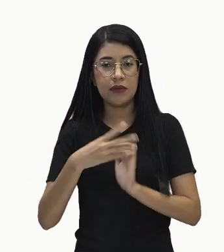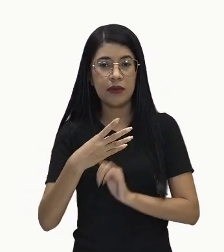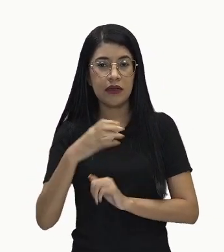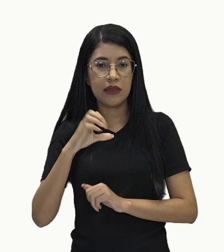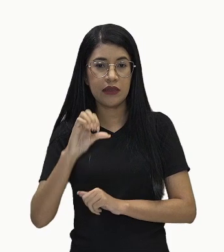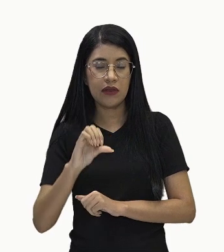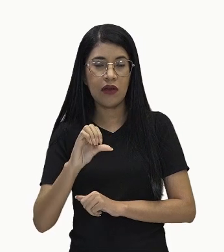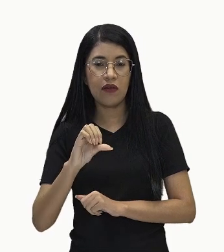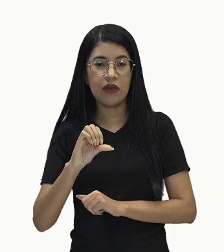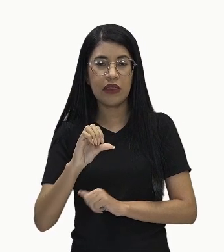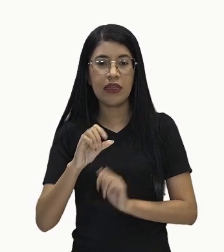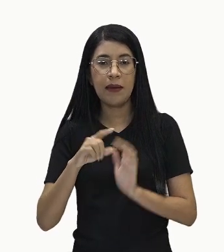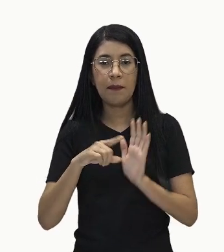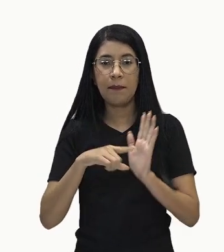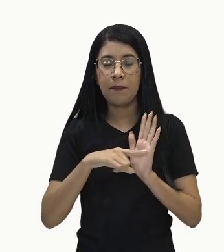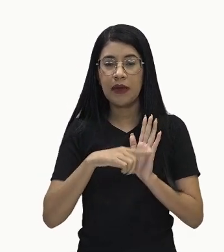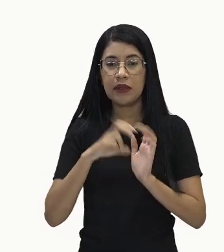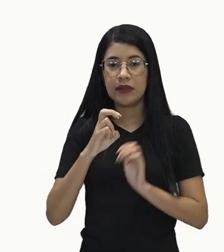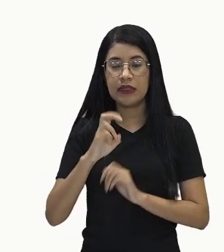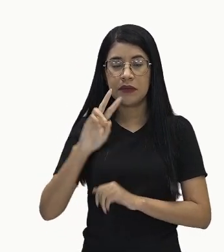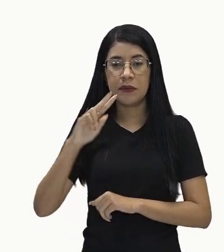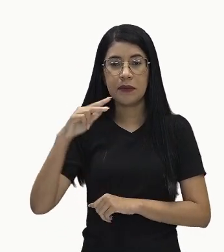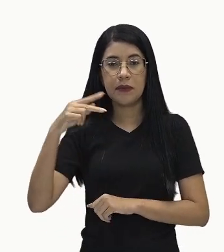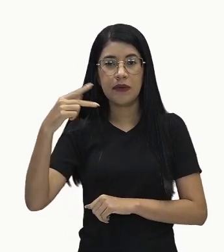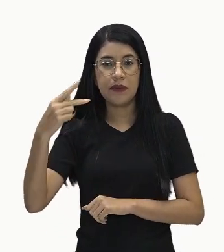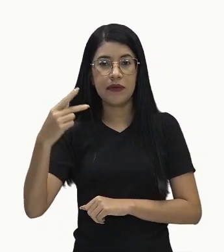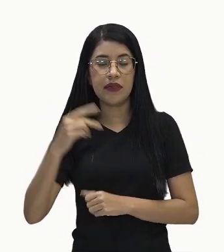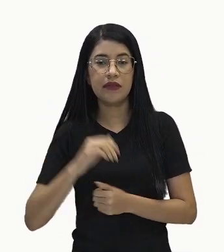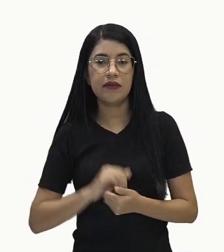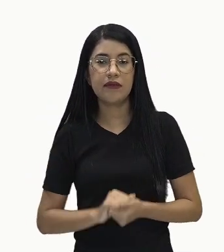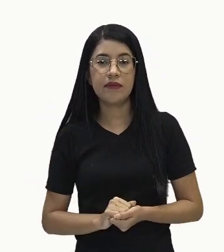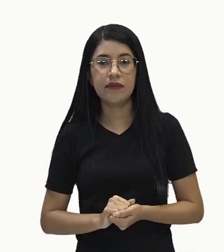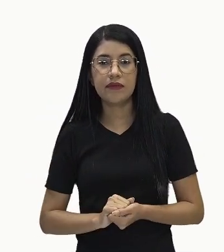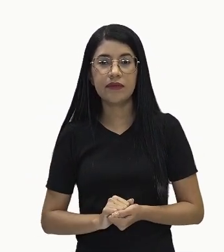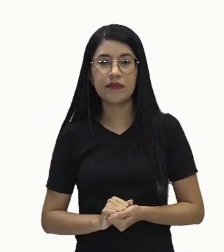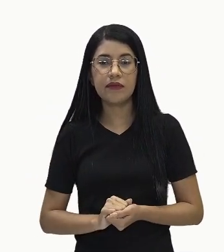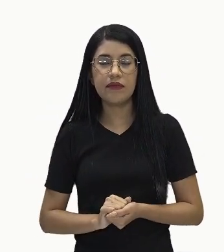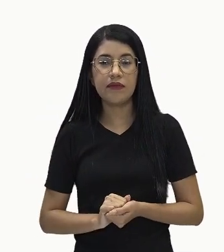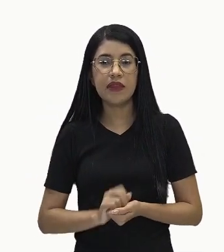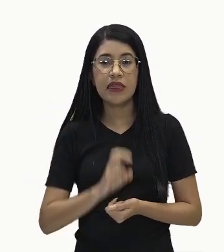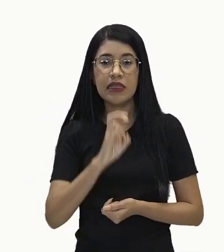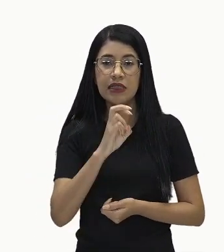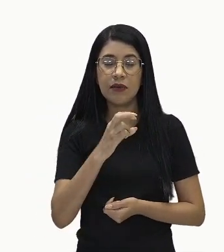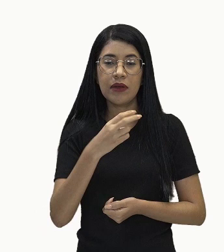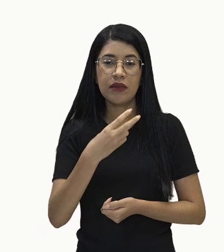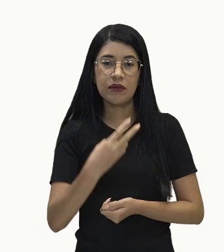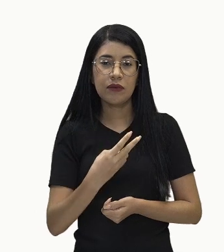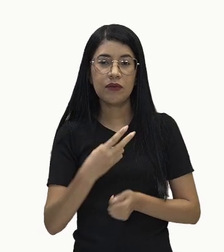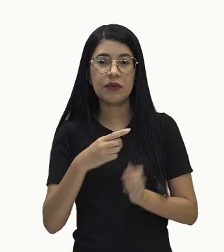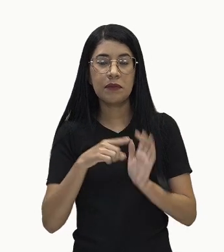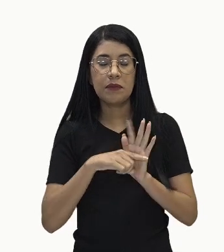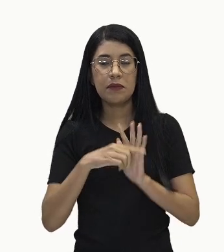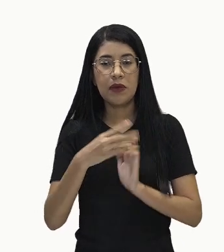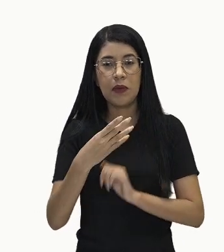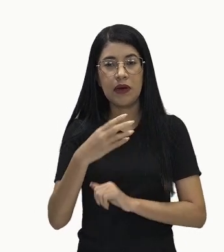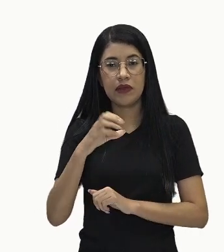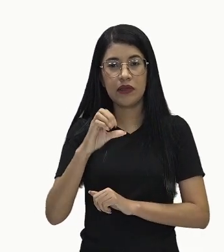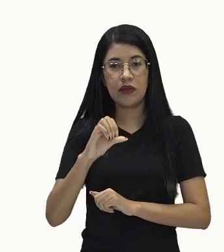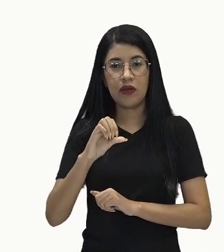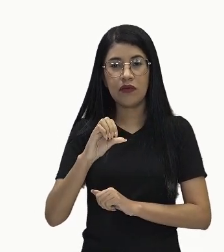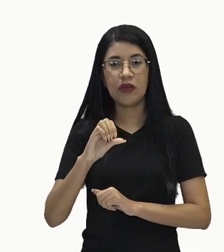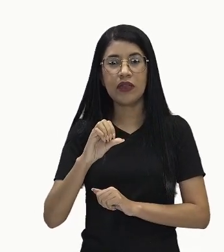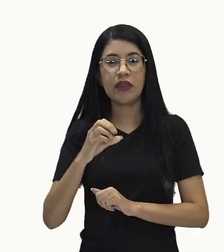quadrado. 44 menos 49 vai dar o quê? Menos 5 ao quadrado. Tá